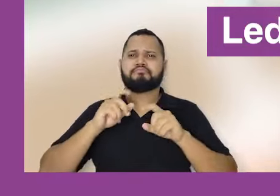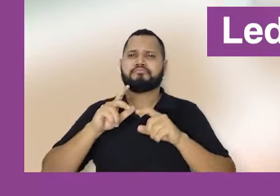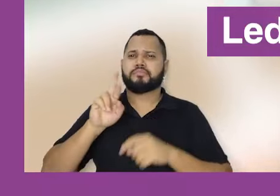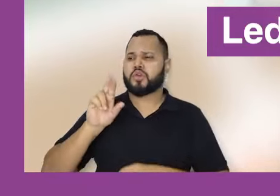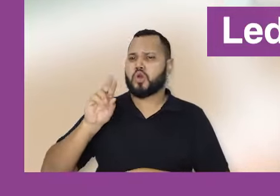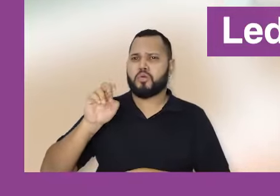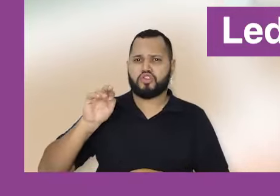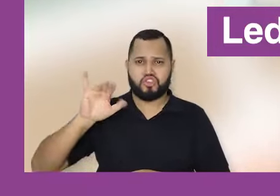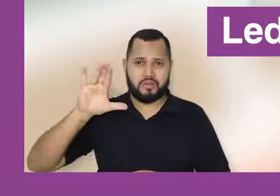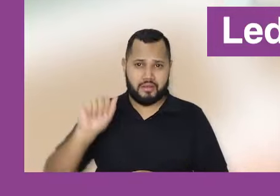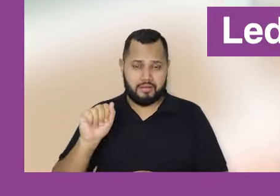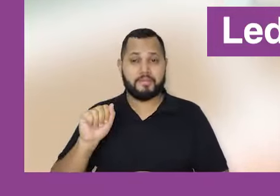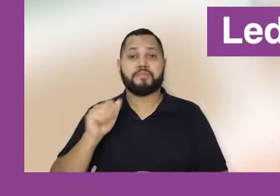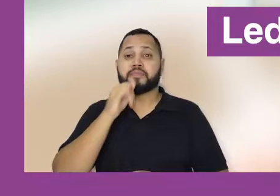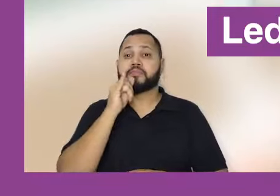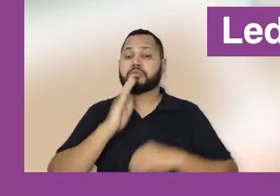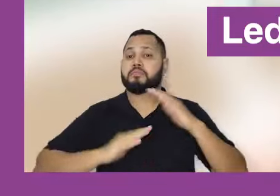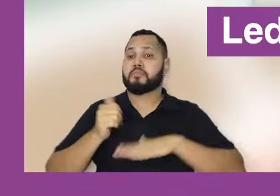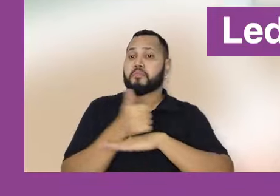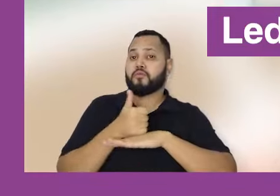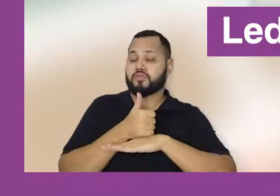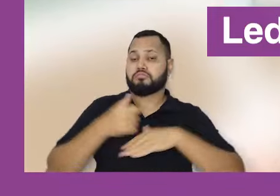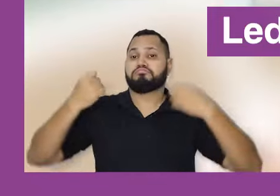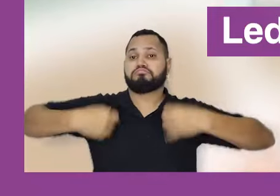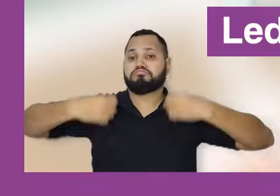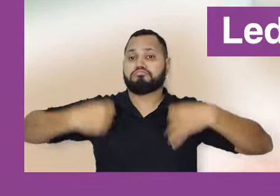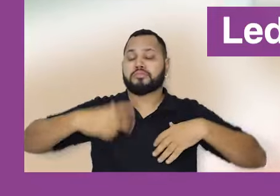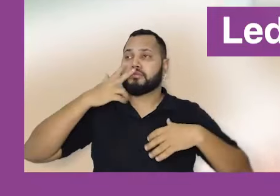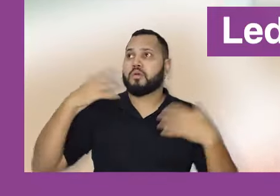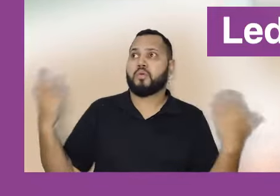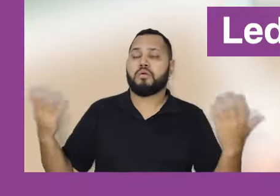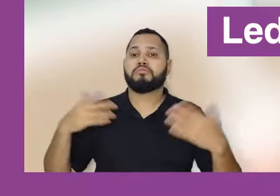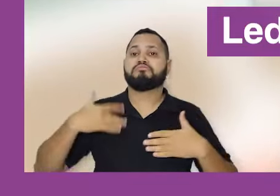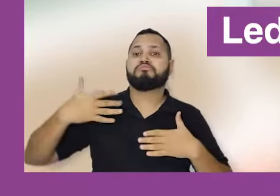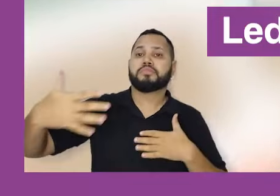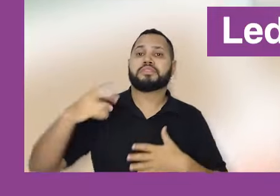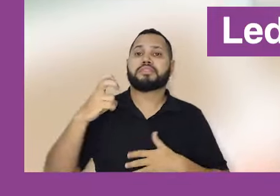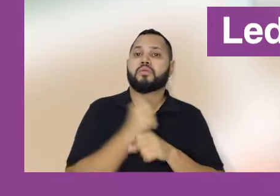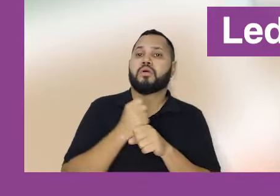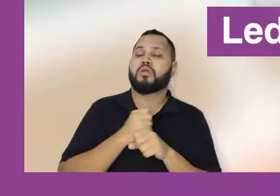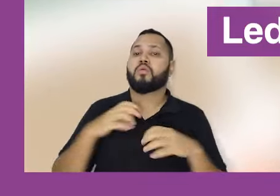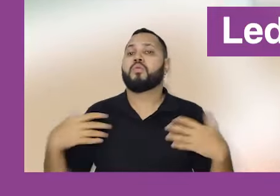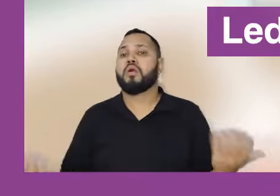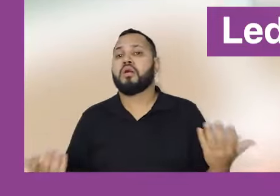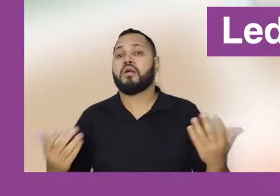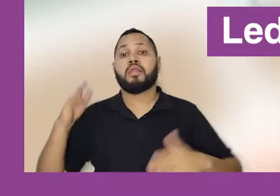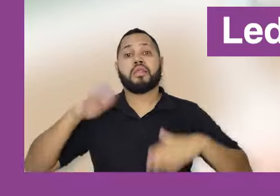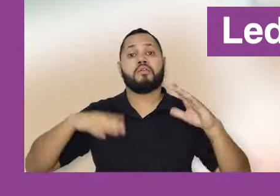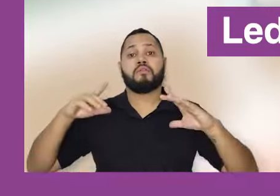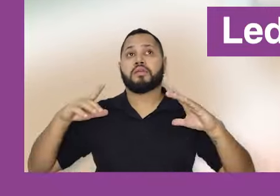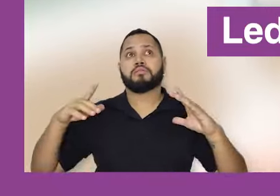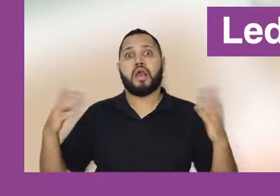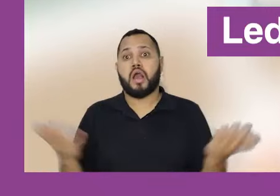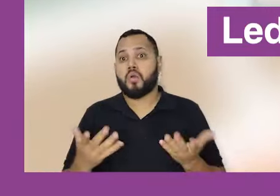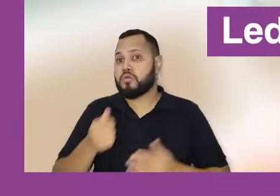fala isso nos chacoalha e Mexe com as estruturas todas então eu já tive desafios por exemplo na minha equipe